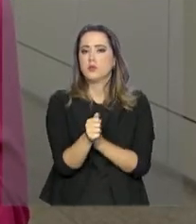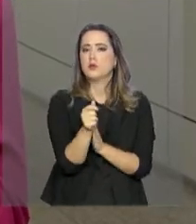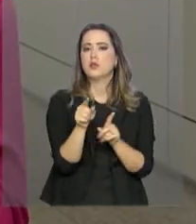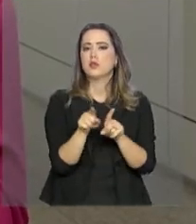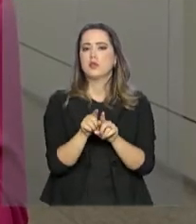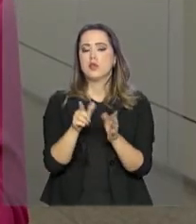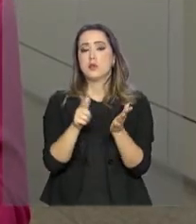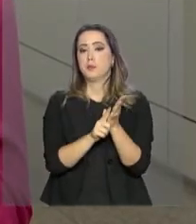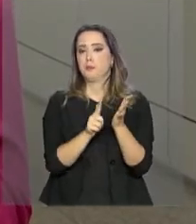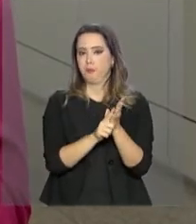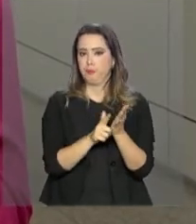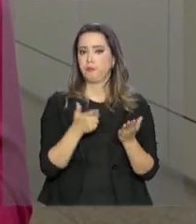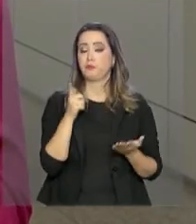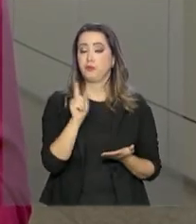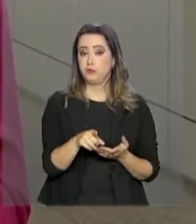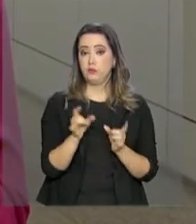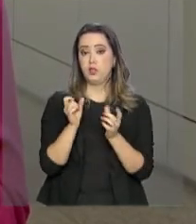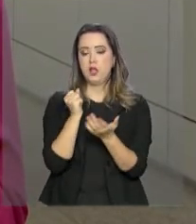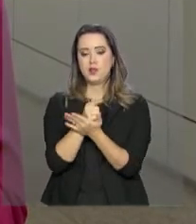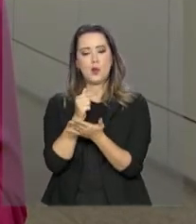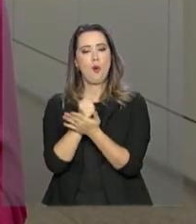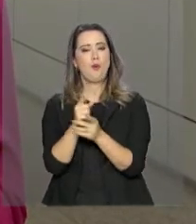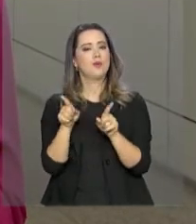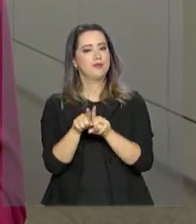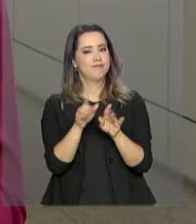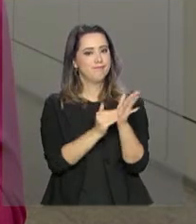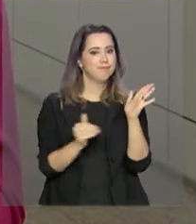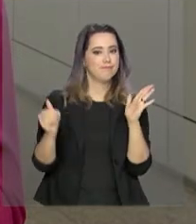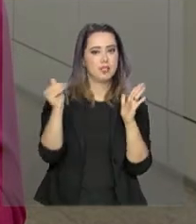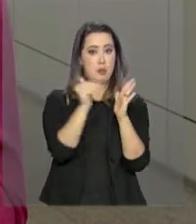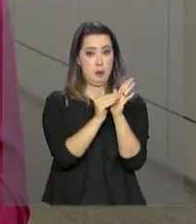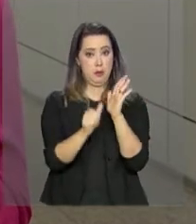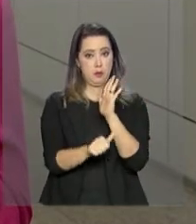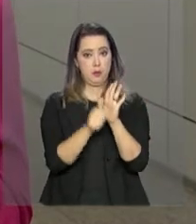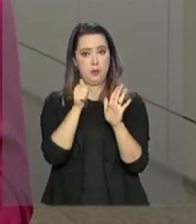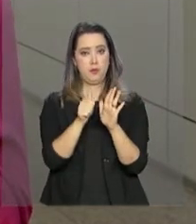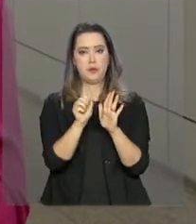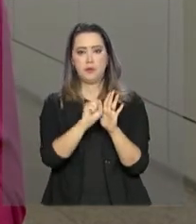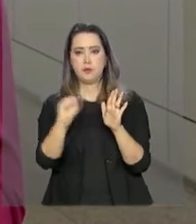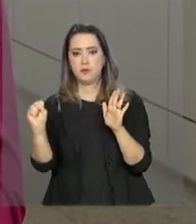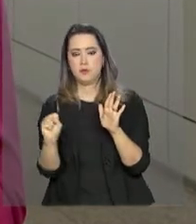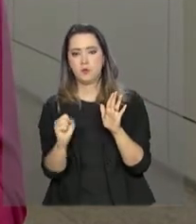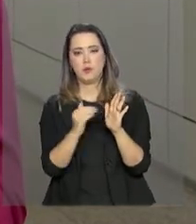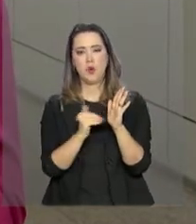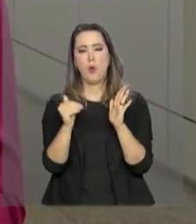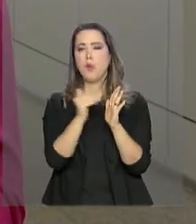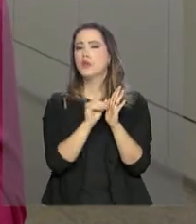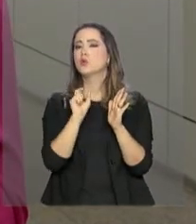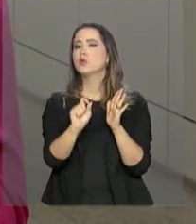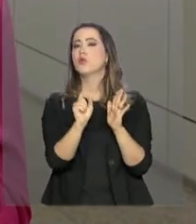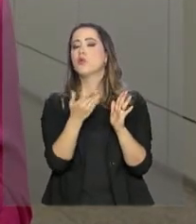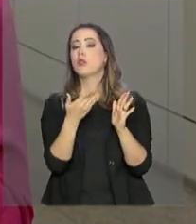e celulose. As importações também cresceram nesse primeiro semestre. O aumento foi de